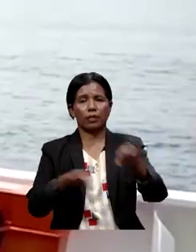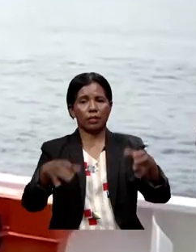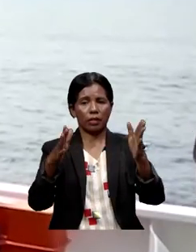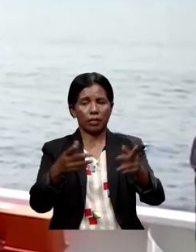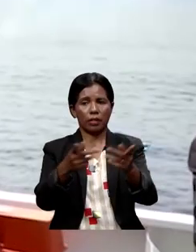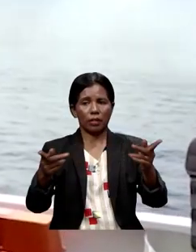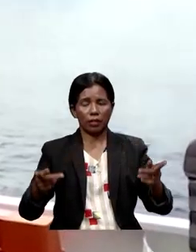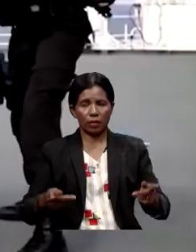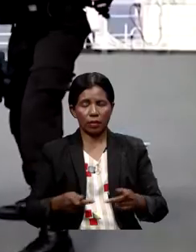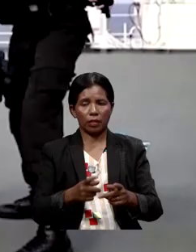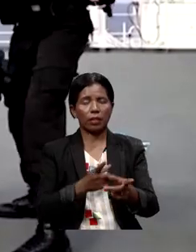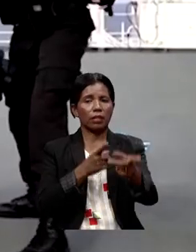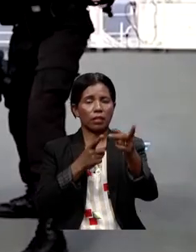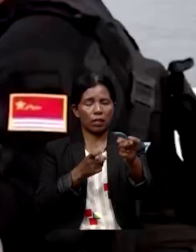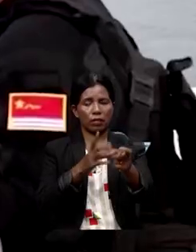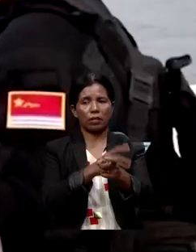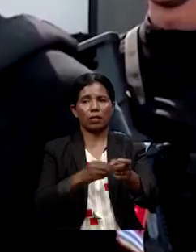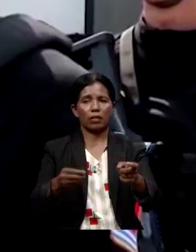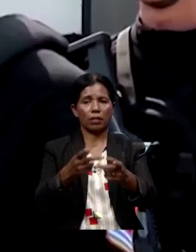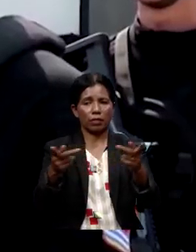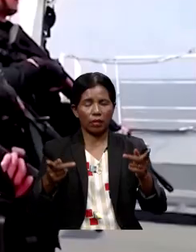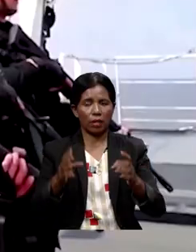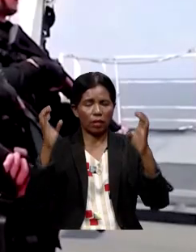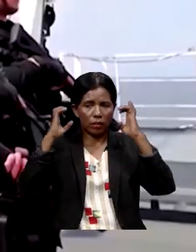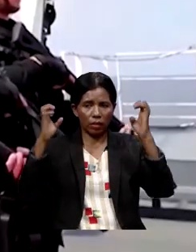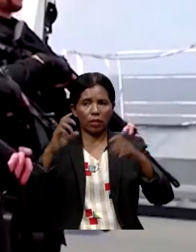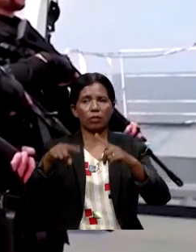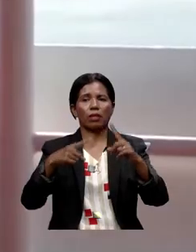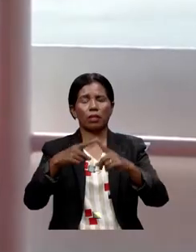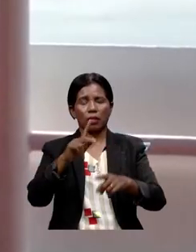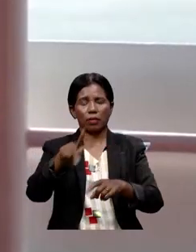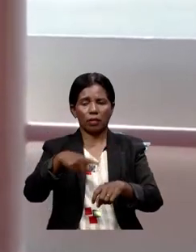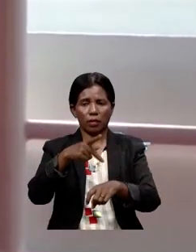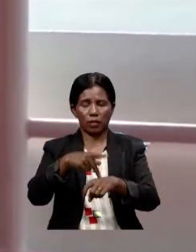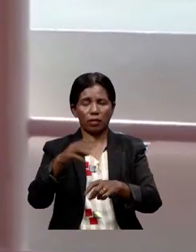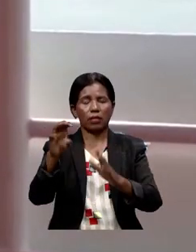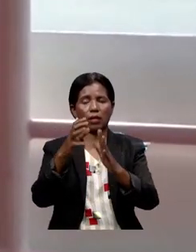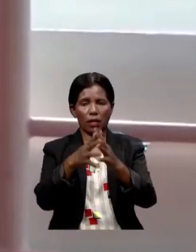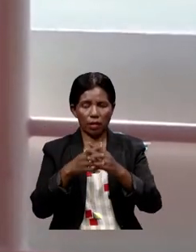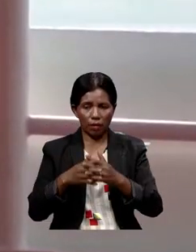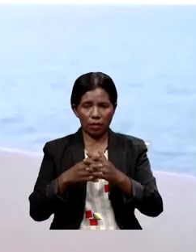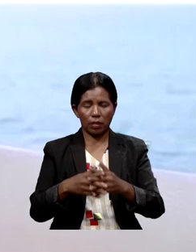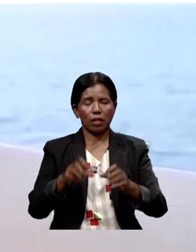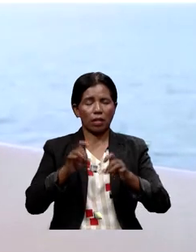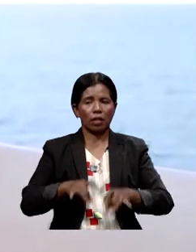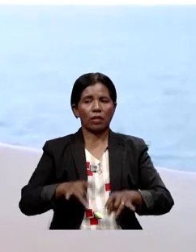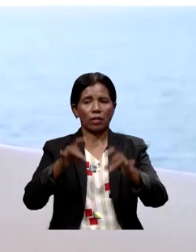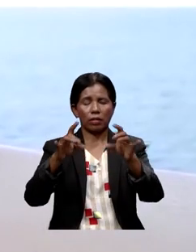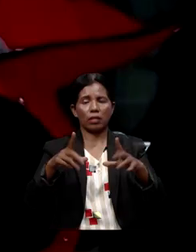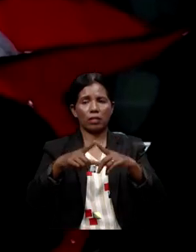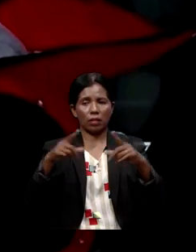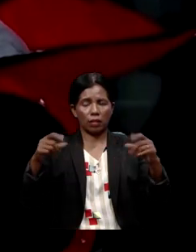fatem treino no tiro a arma sira. Exercício sira ne acontece bem hira Filipina, Estados Unidos América, Austrália,